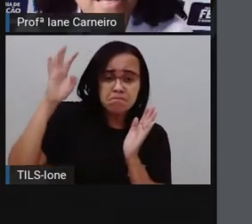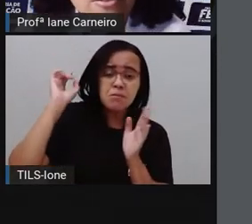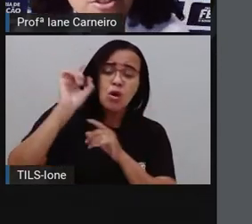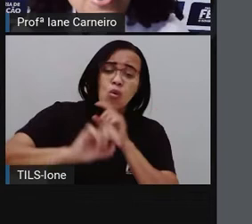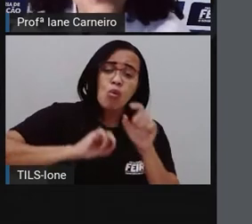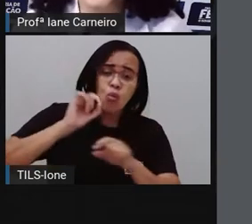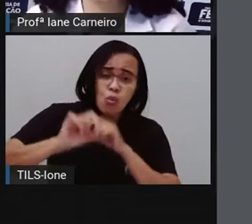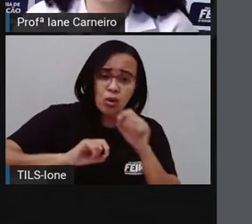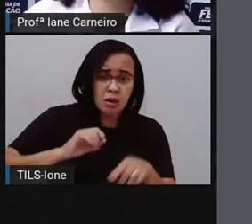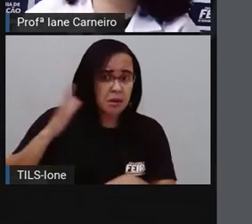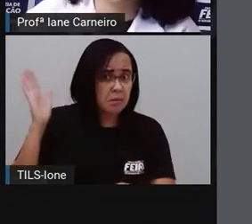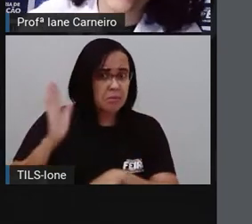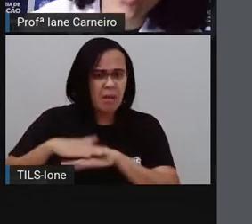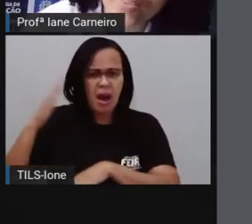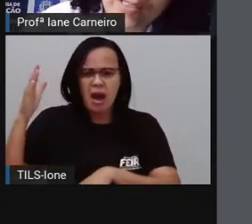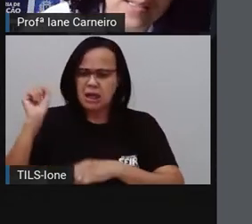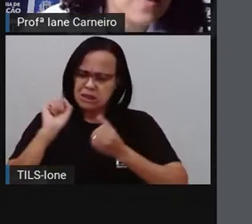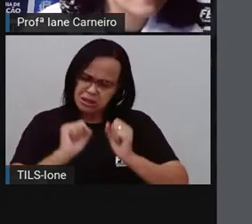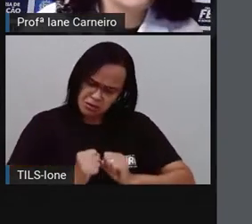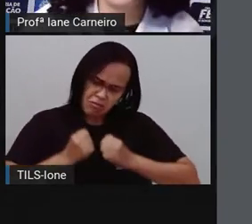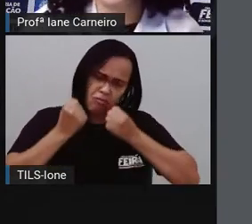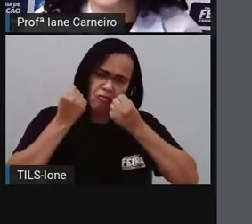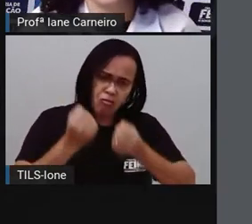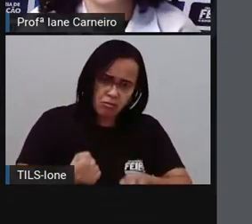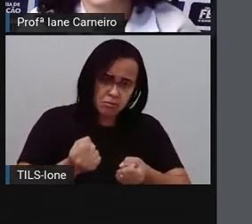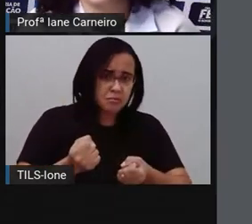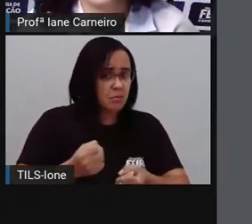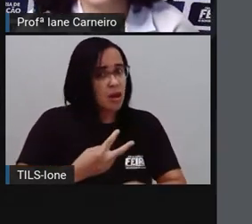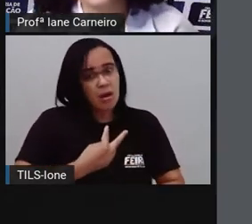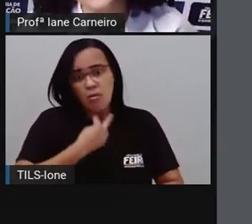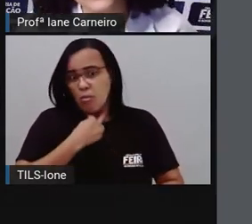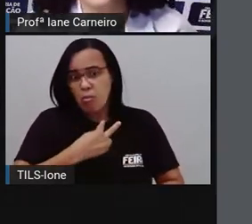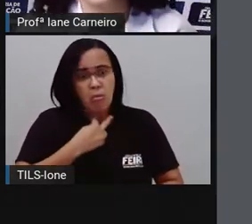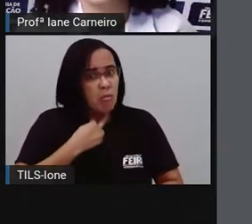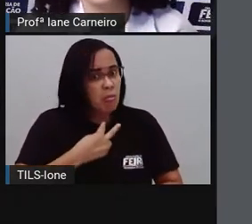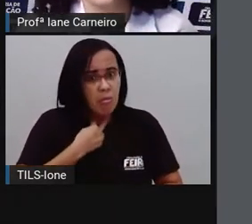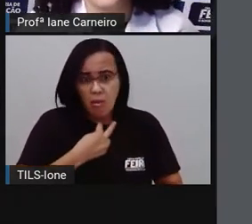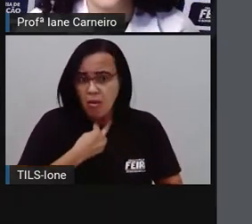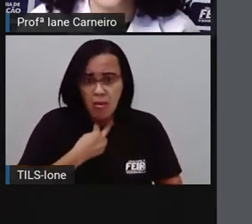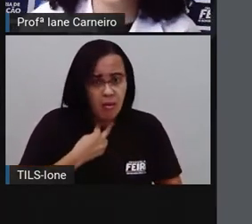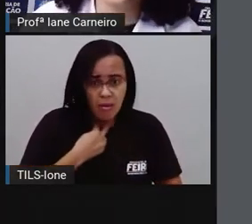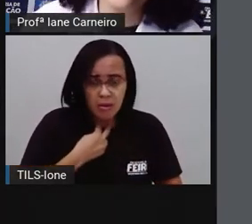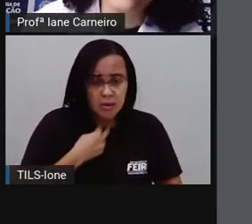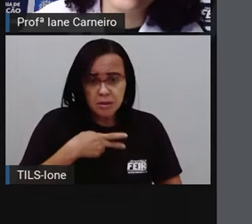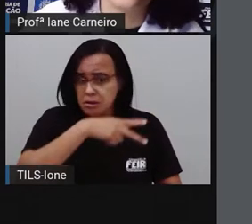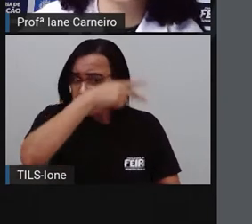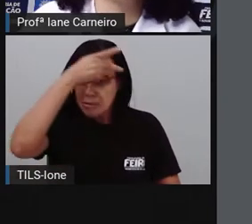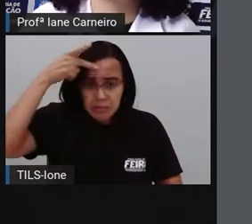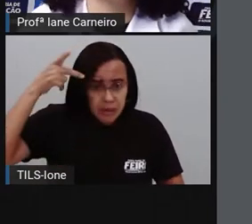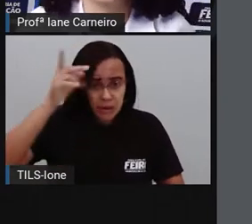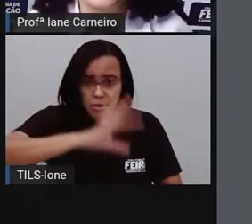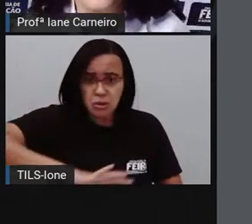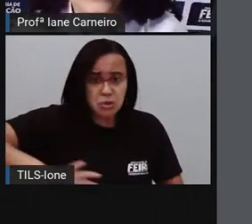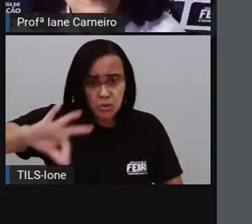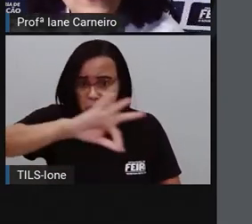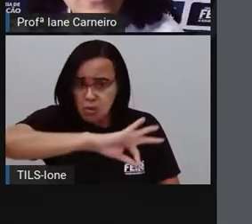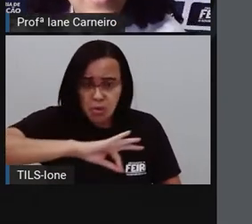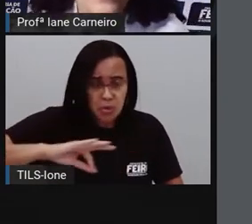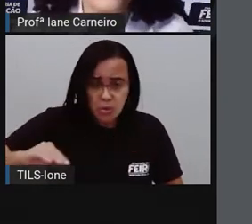mais que a gente se esforce, não pode agradar a todos. Alguns gostam de